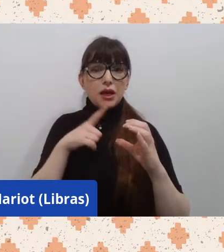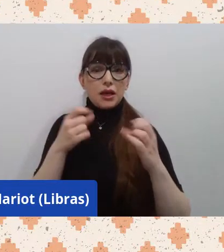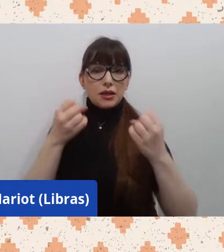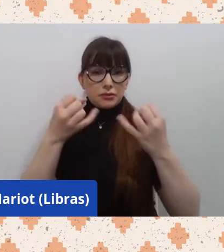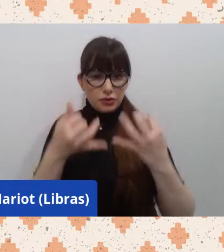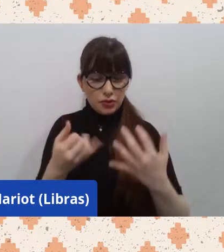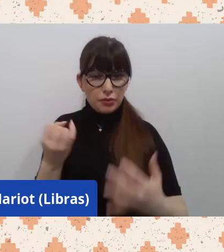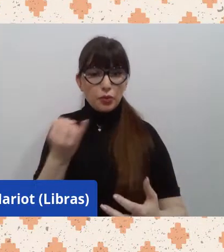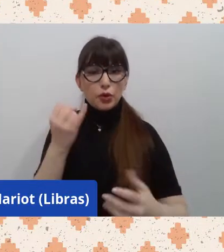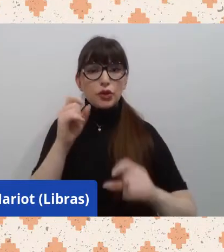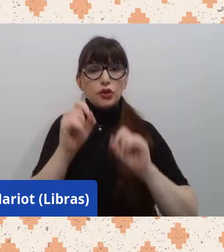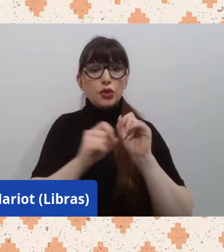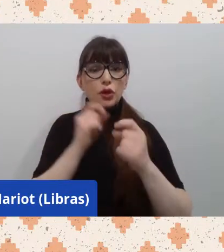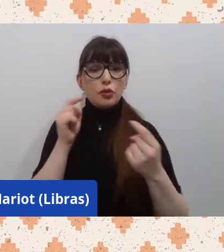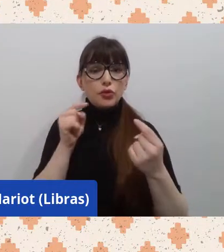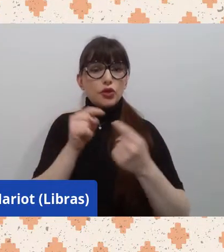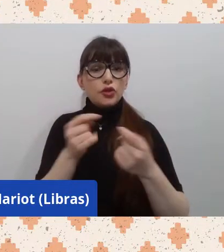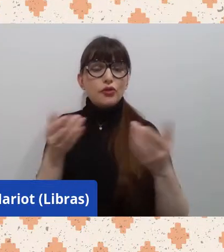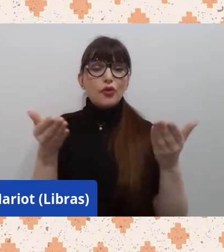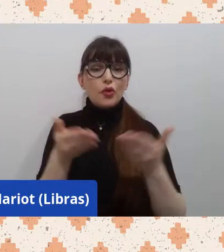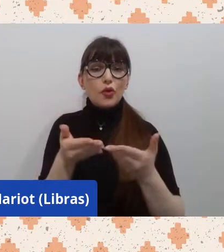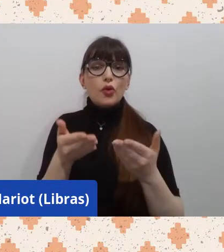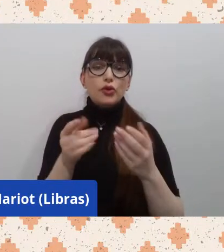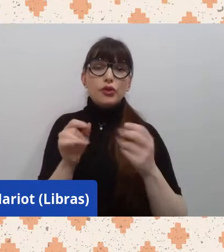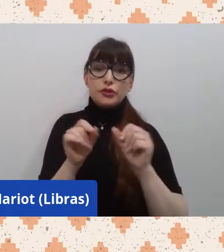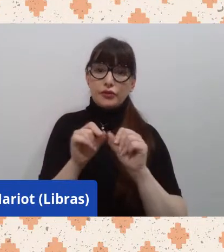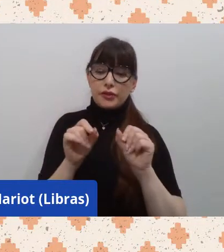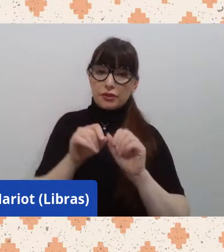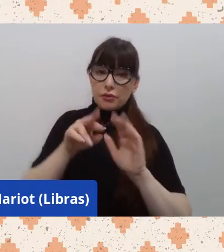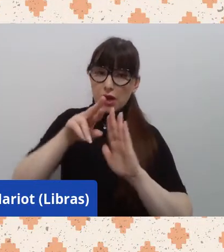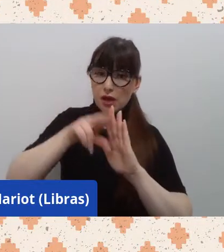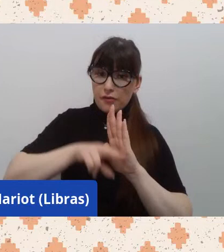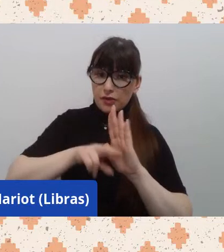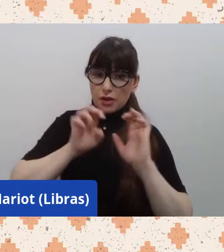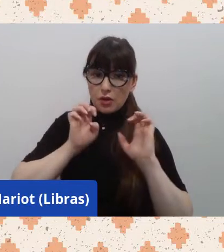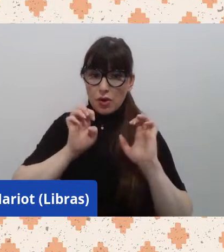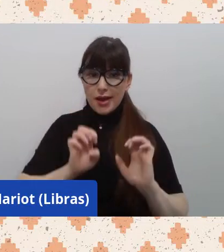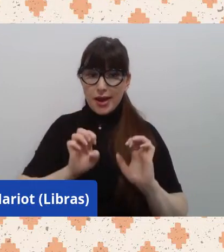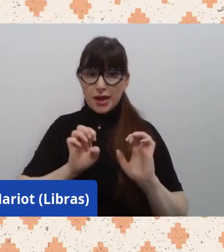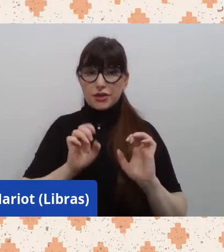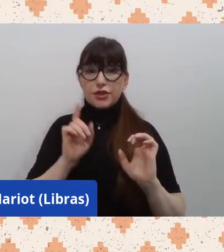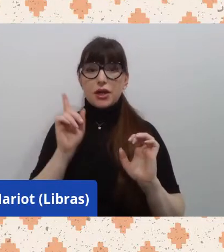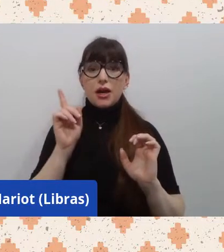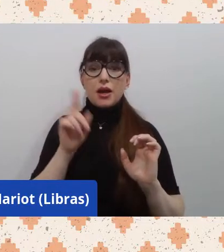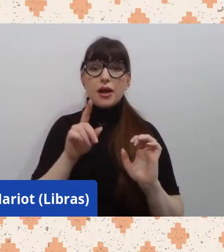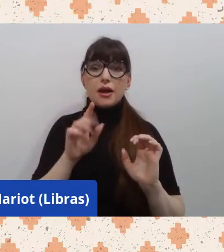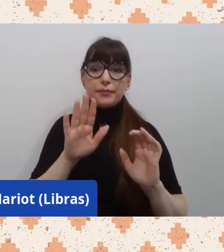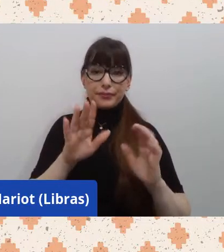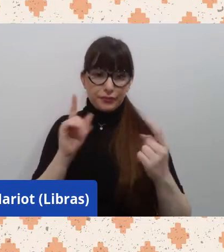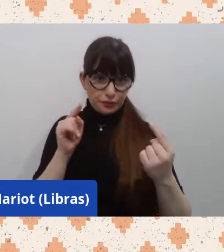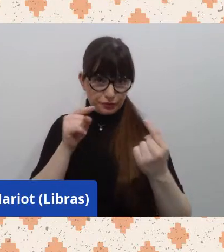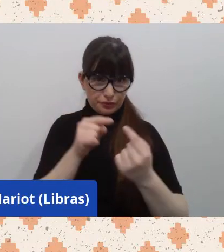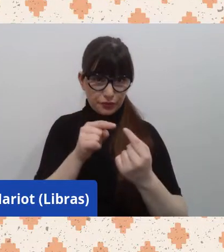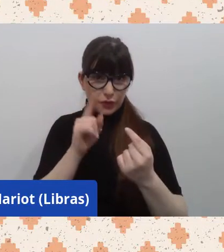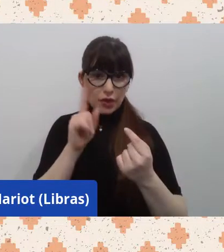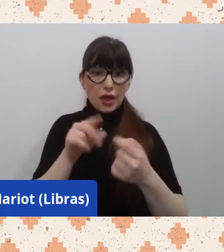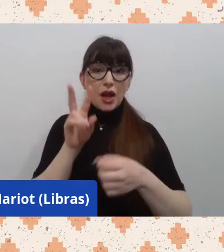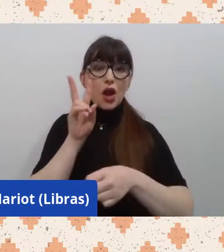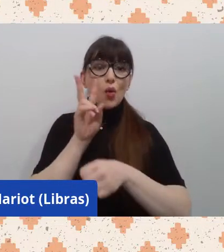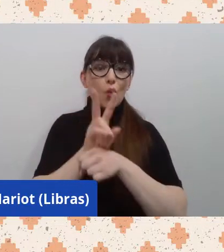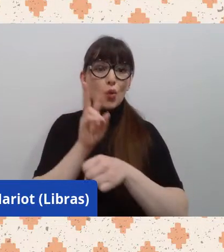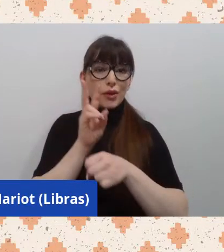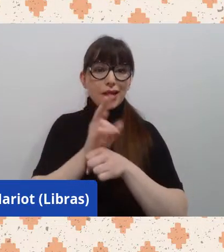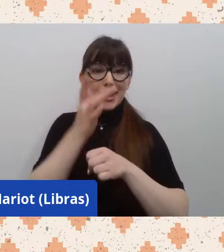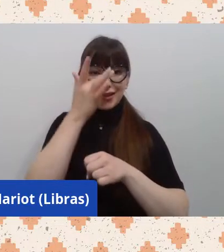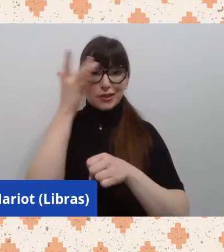da revisão ética é justamente, um dos objetivos é proteger os participantes